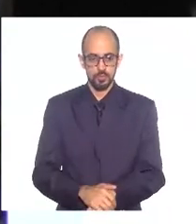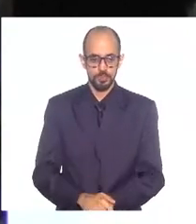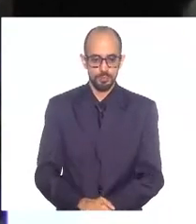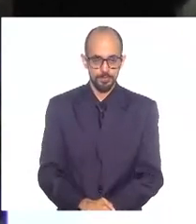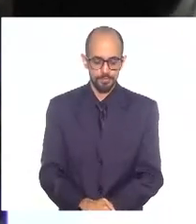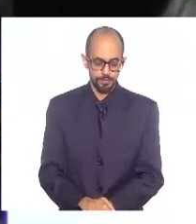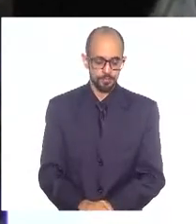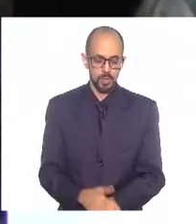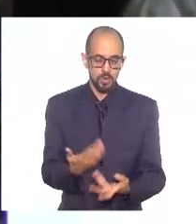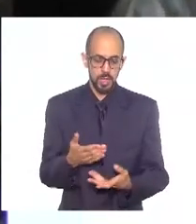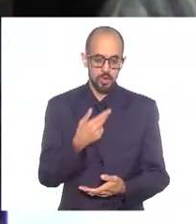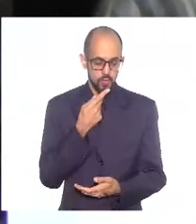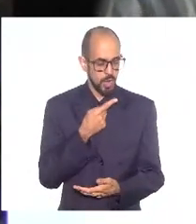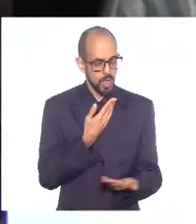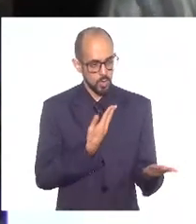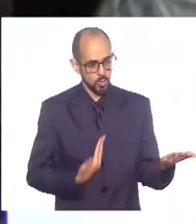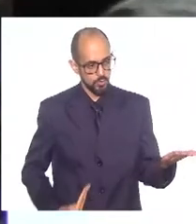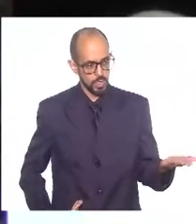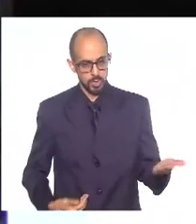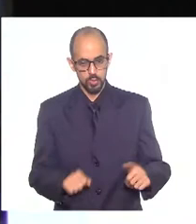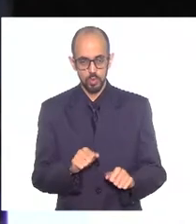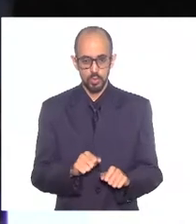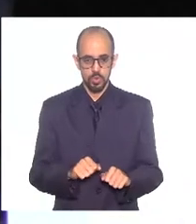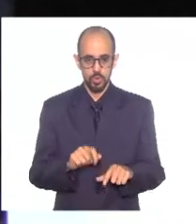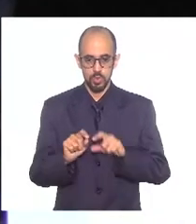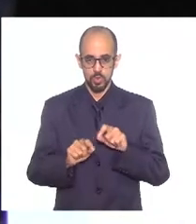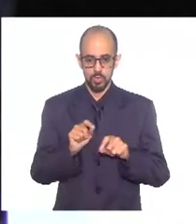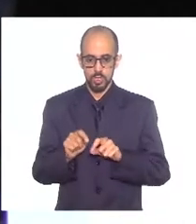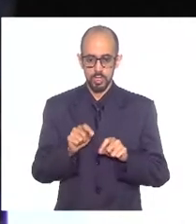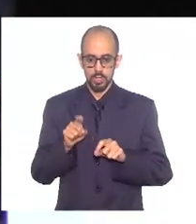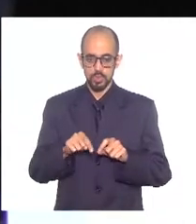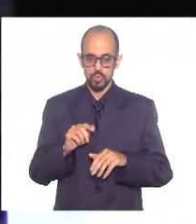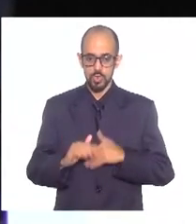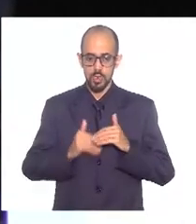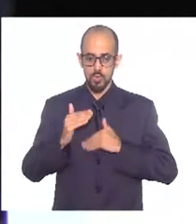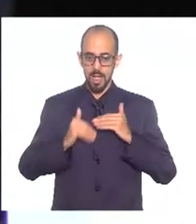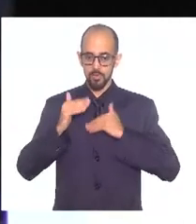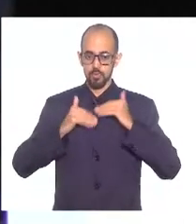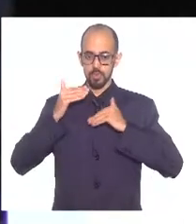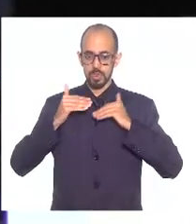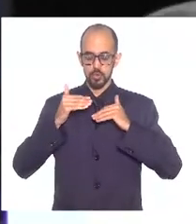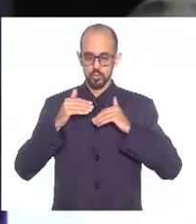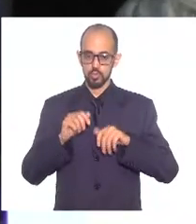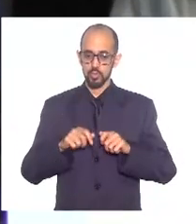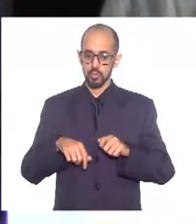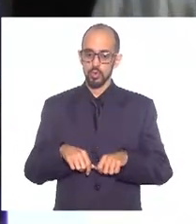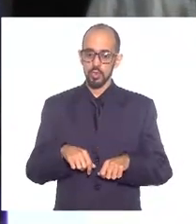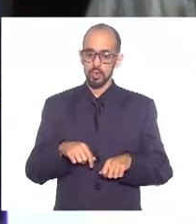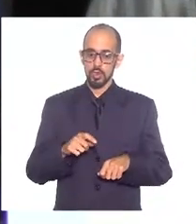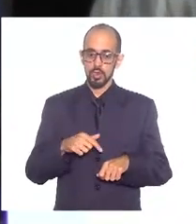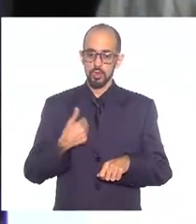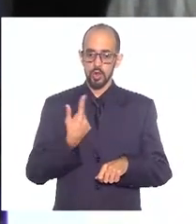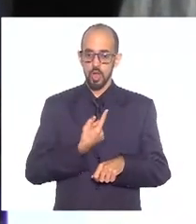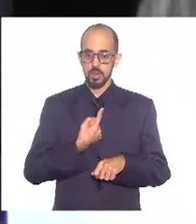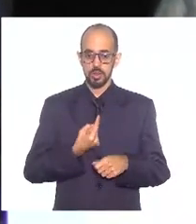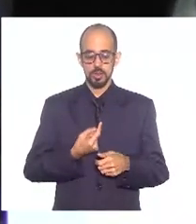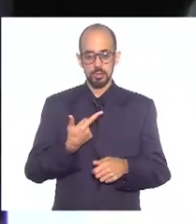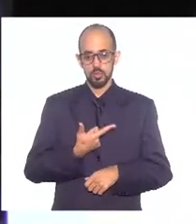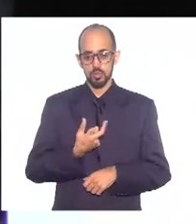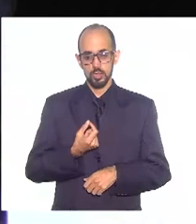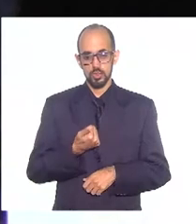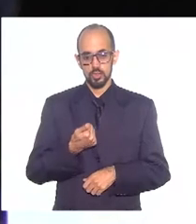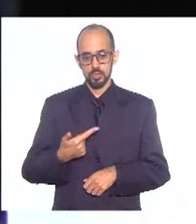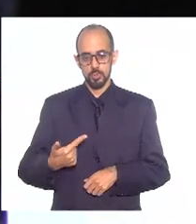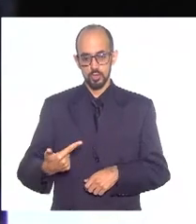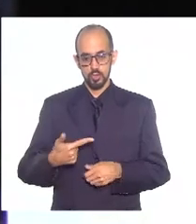dizer que esse é um avanço imenso. Nós estamos aqui desde 2012, brigando,